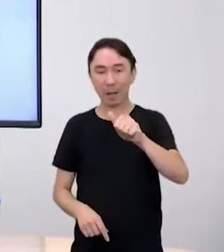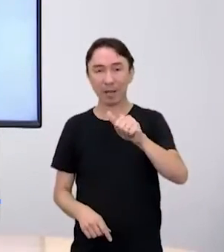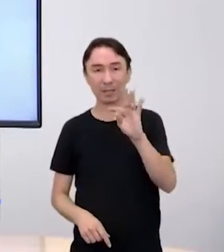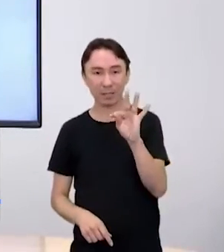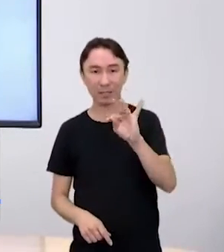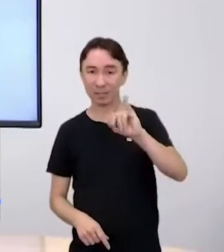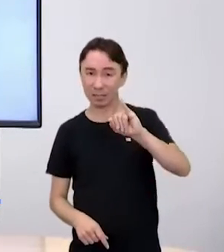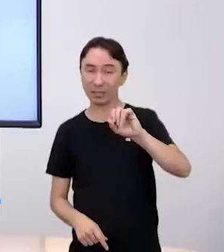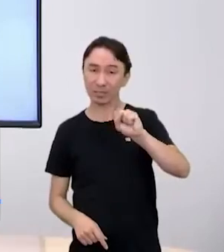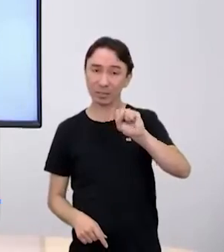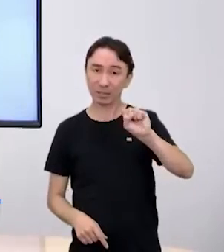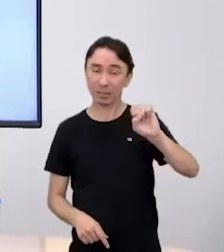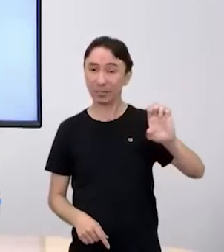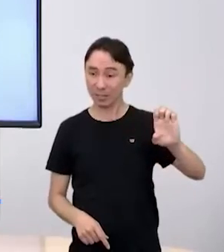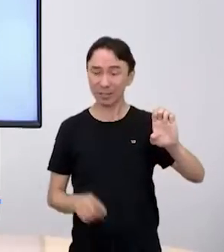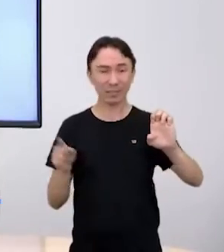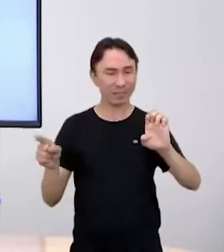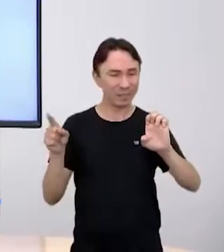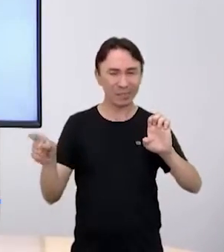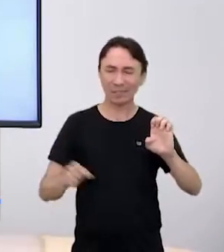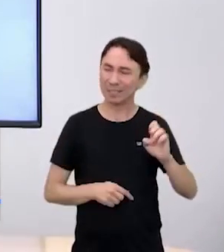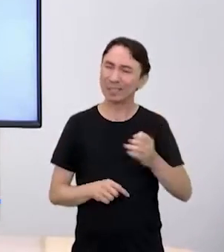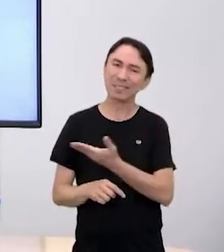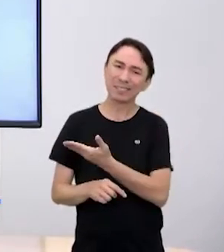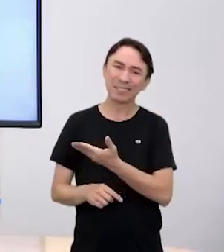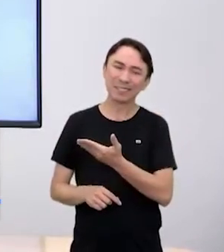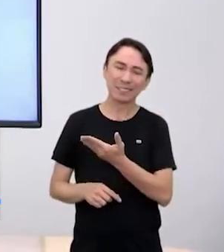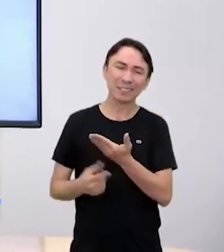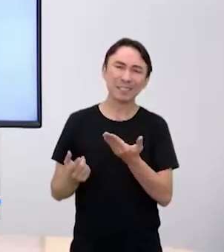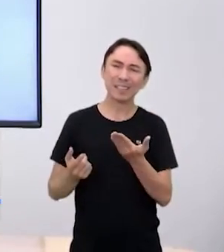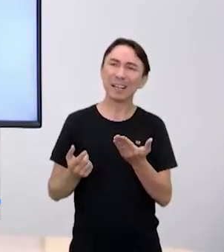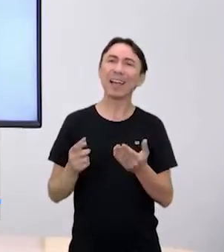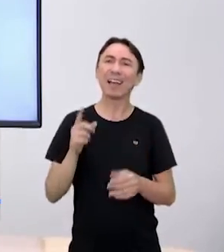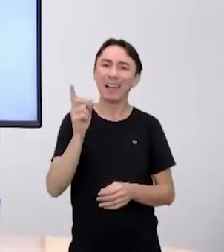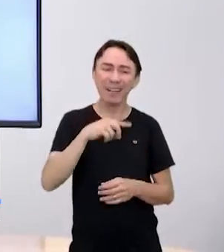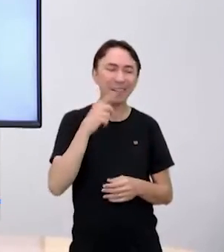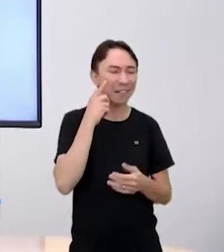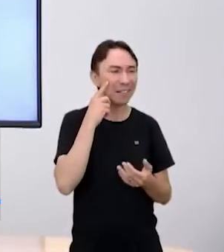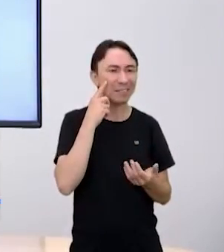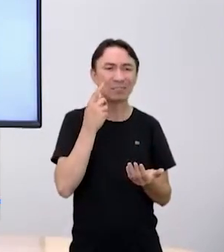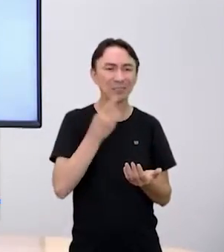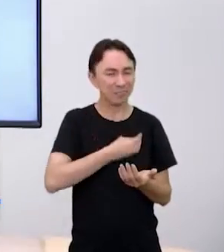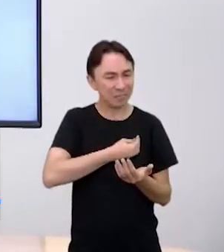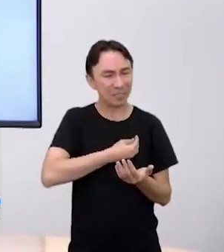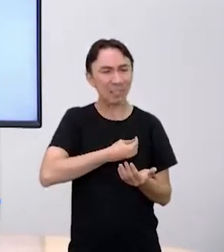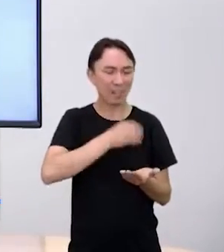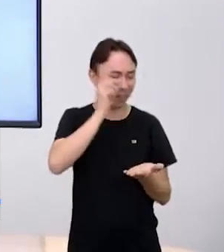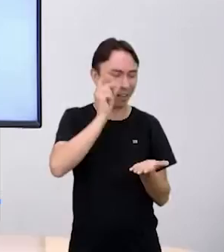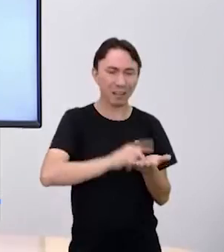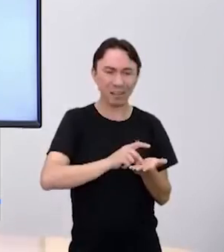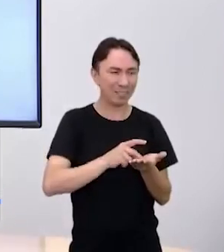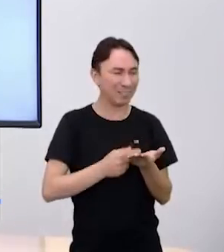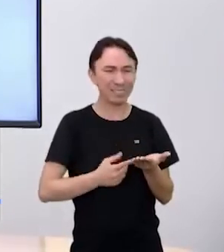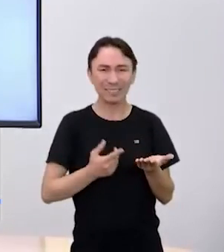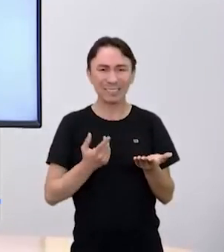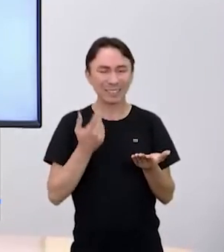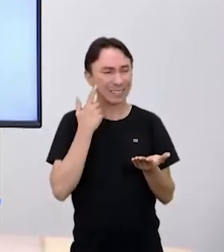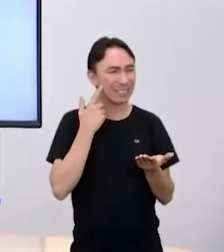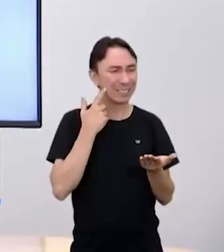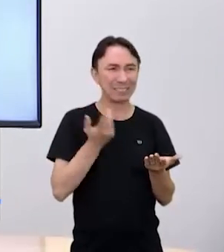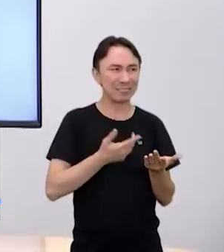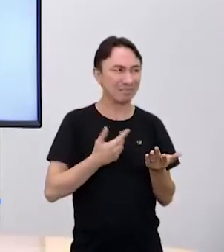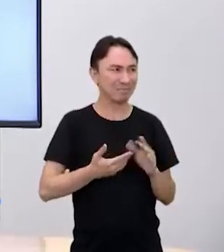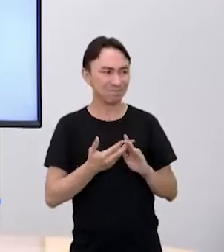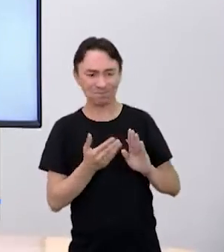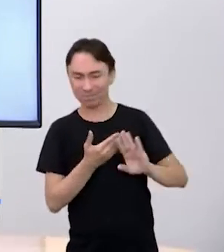interessante, porque o que levaria o pintor a fugir do realismo da obra mais figurativa? É uma questão aí para ser